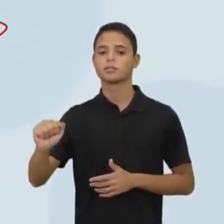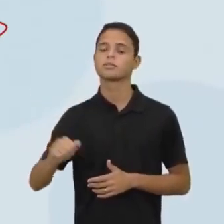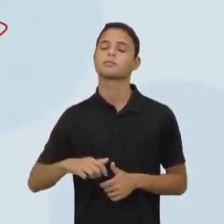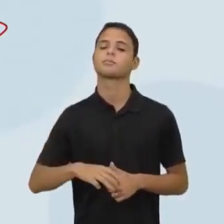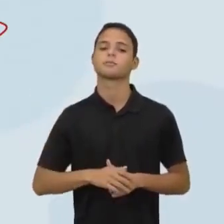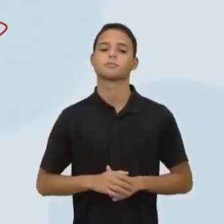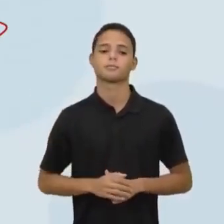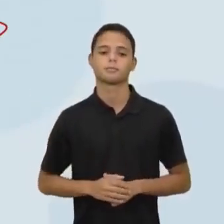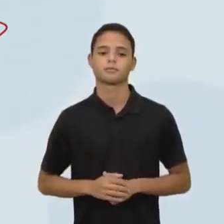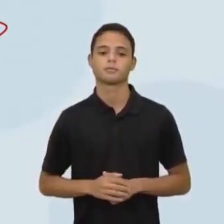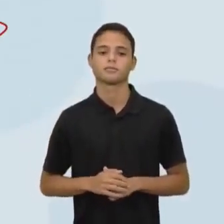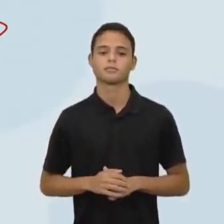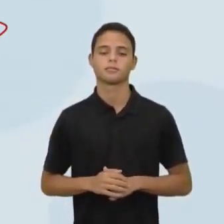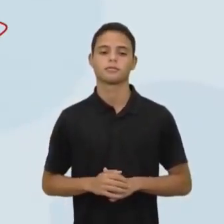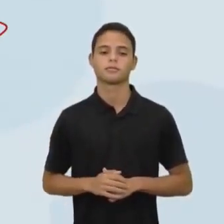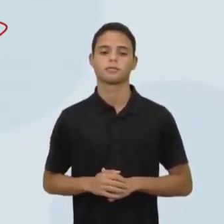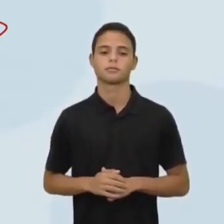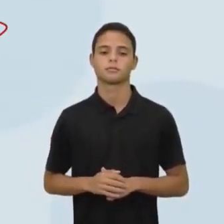dia!